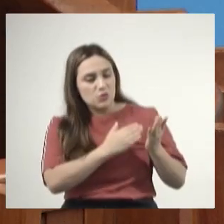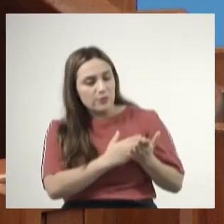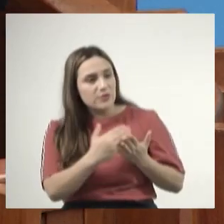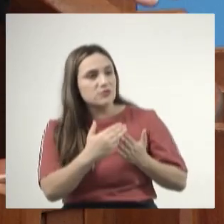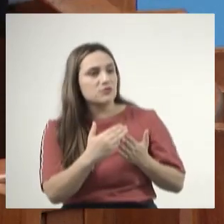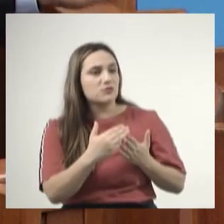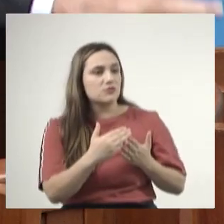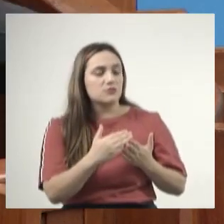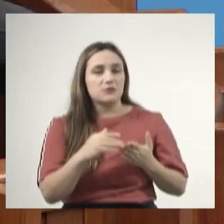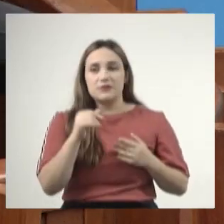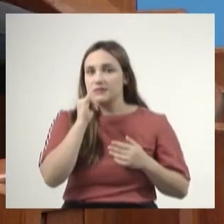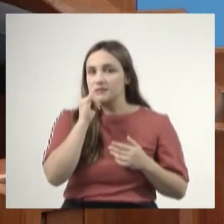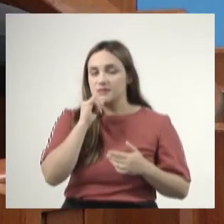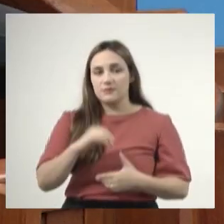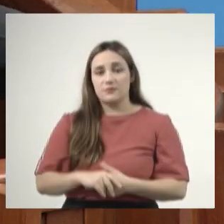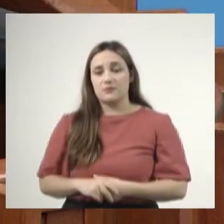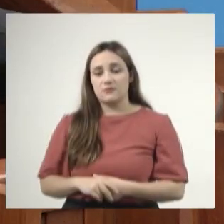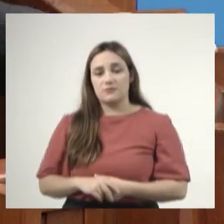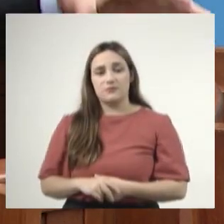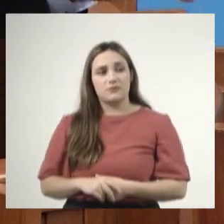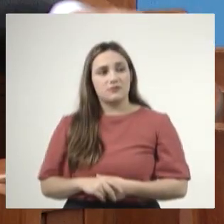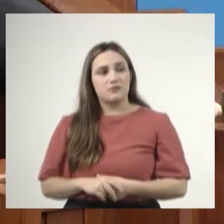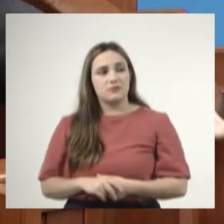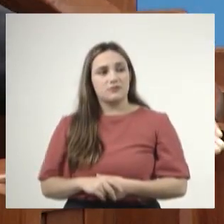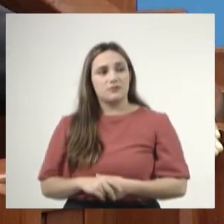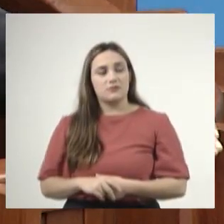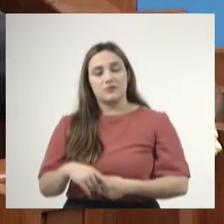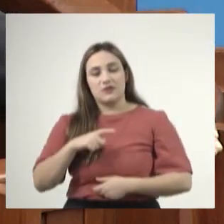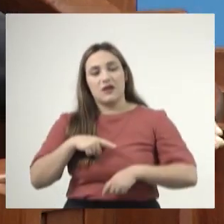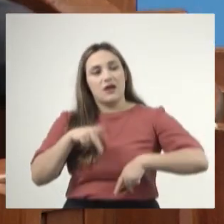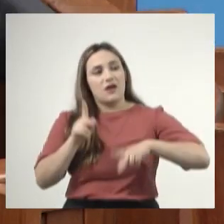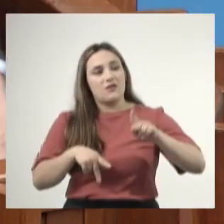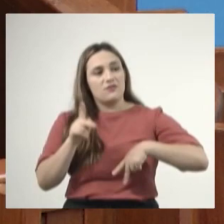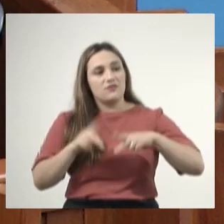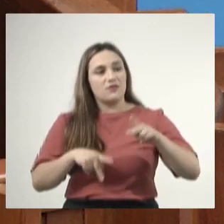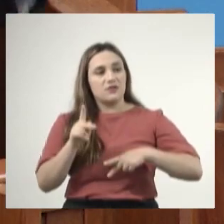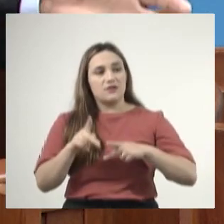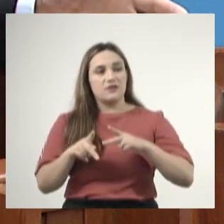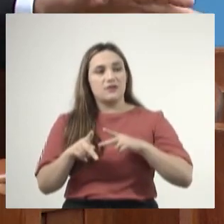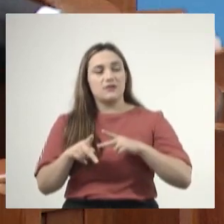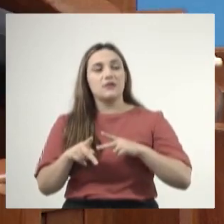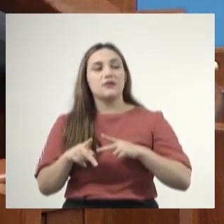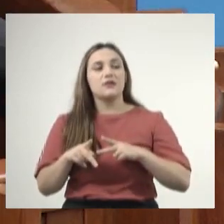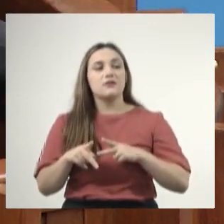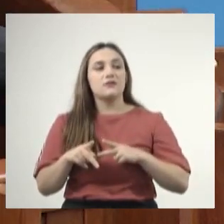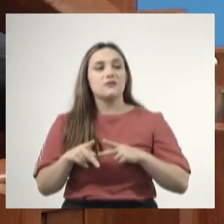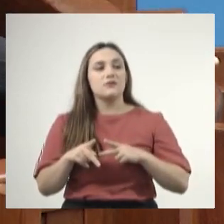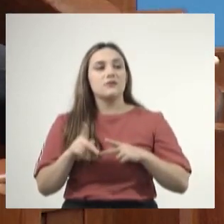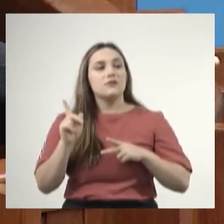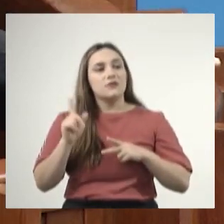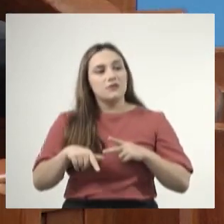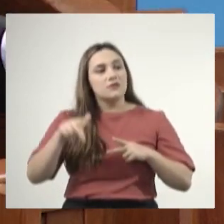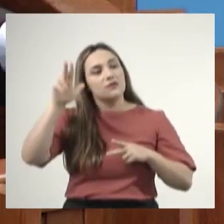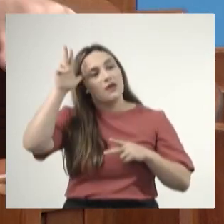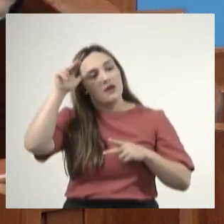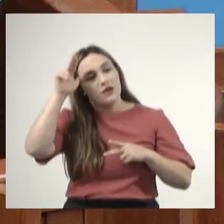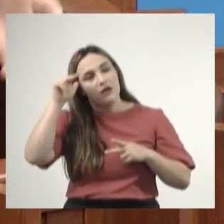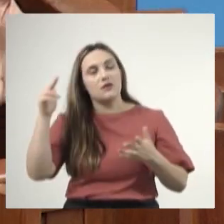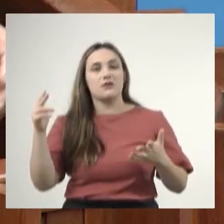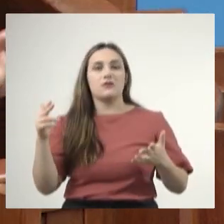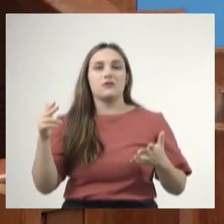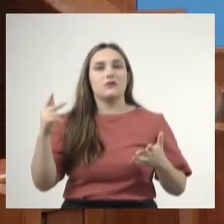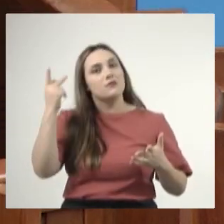Vai na Paulista, é deles. Vai na Avenida Brasil, no Rio de Janeiro, é deles, do Guaicurus, Goitacás